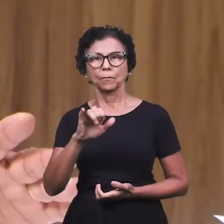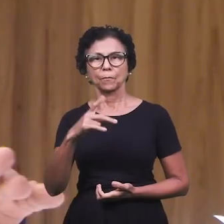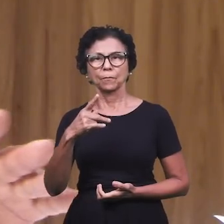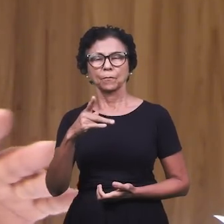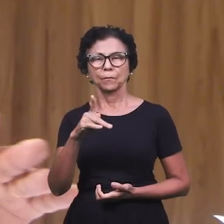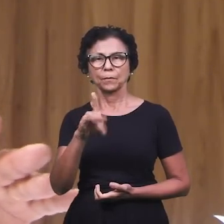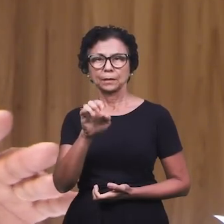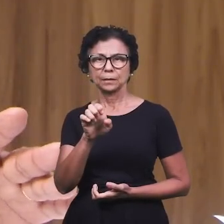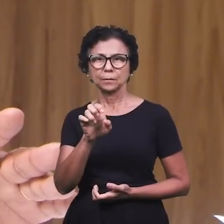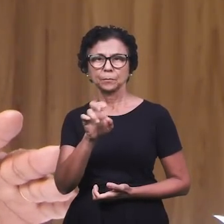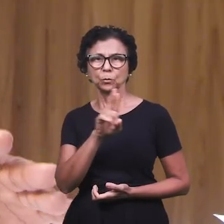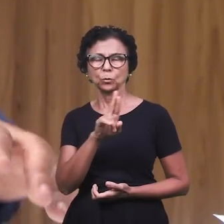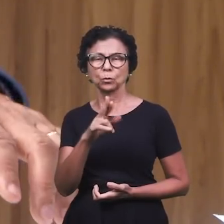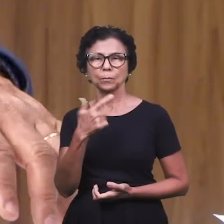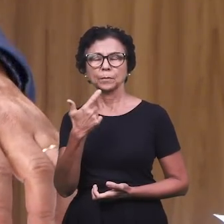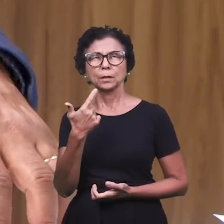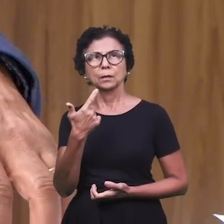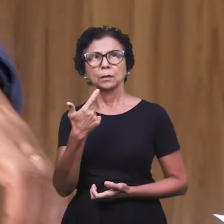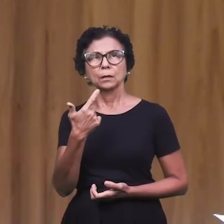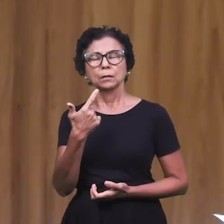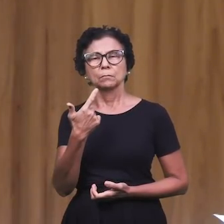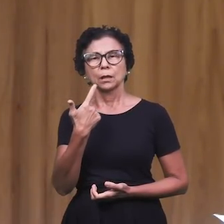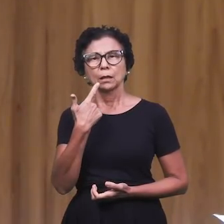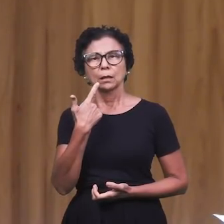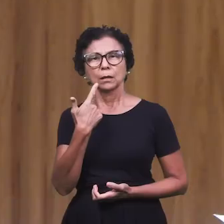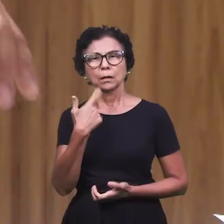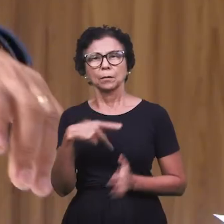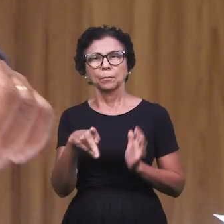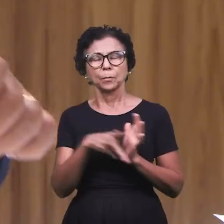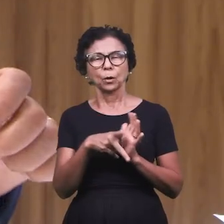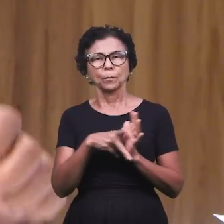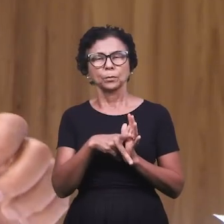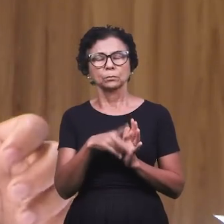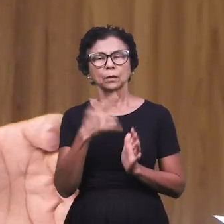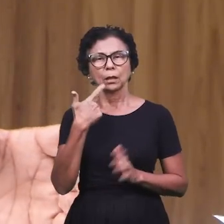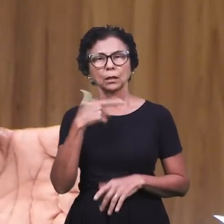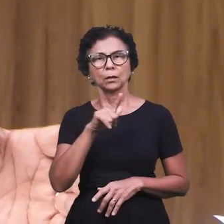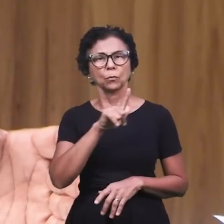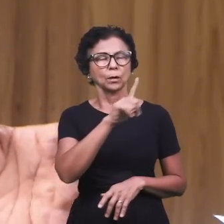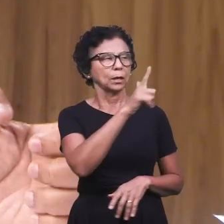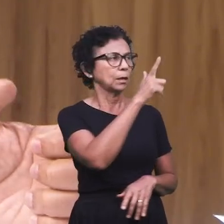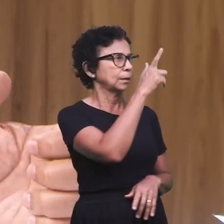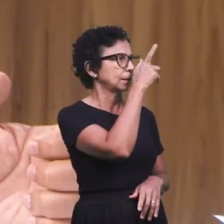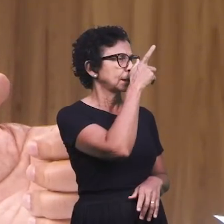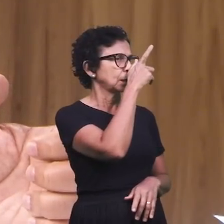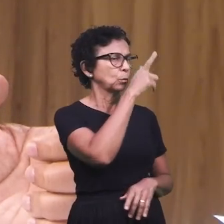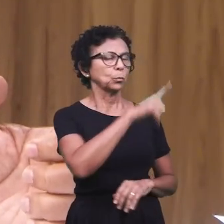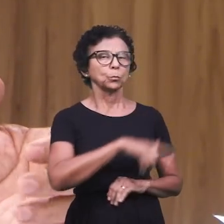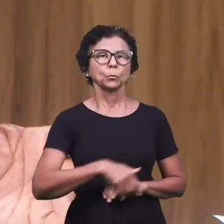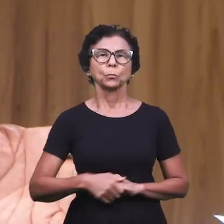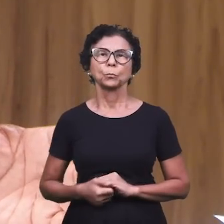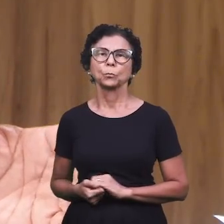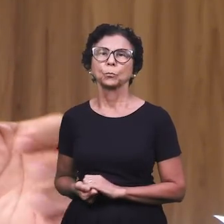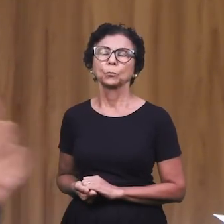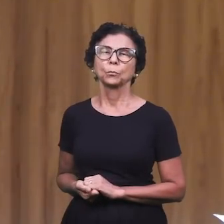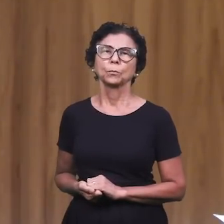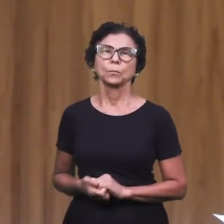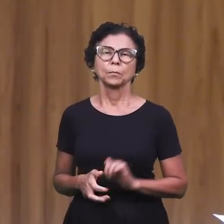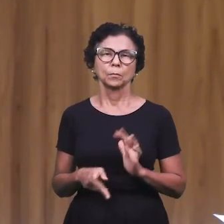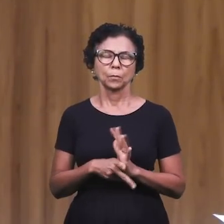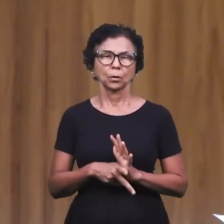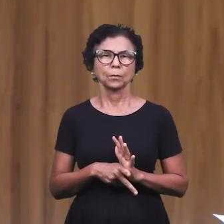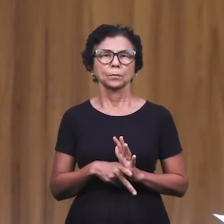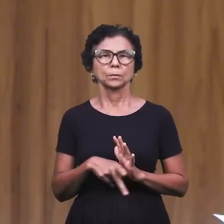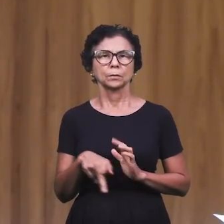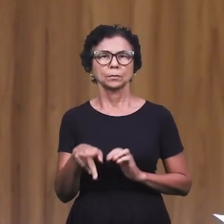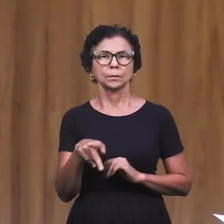Na Bíblia não aparece o nome judeu. Normalmente esses apóstolos sempre tinham o nome judeu também, mas ele aqui não aparece o nome judeu dele. Ele foi um dos primeiros também a ser